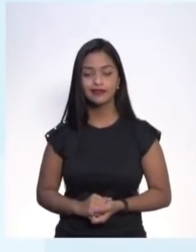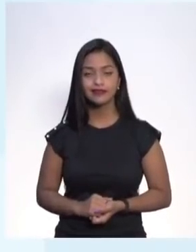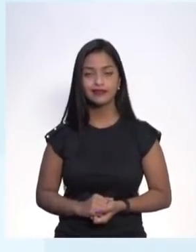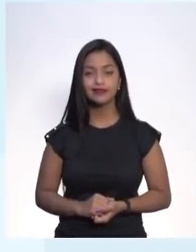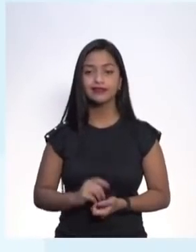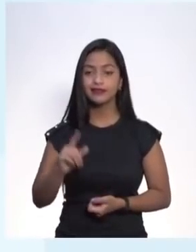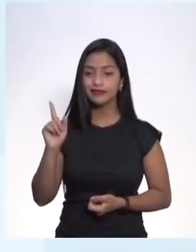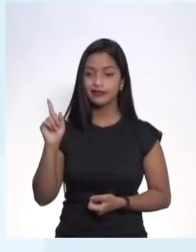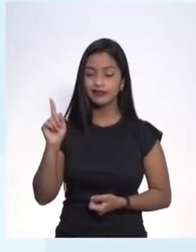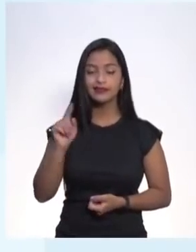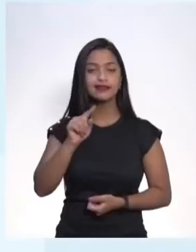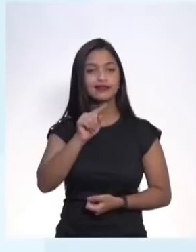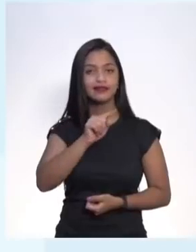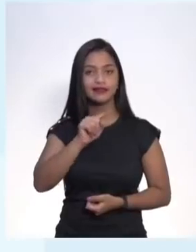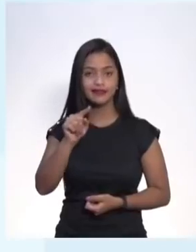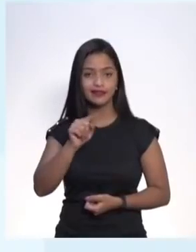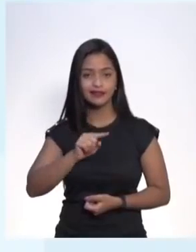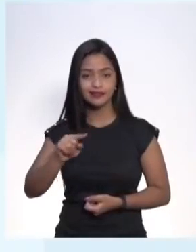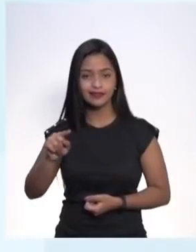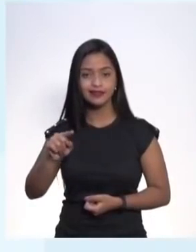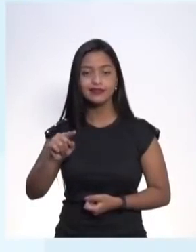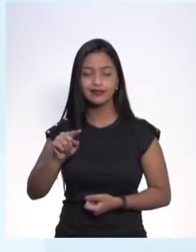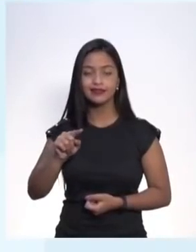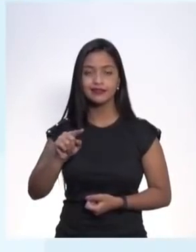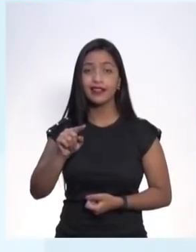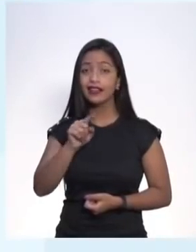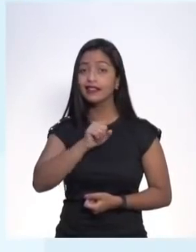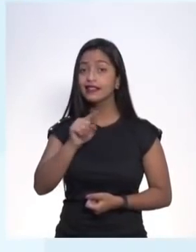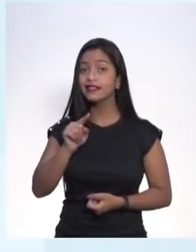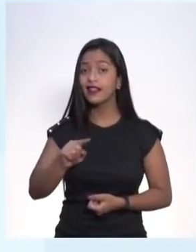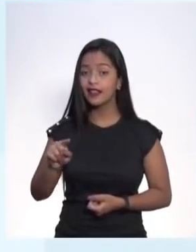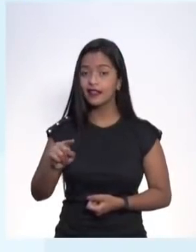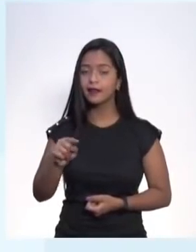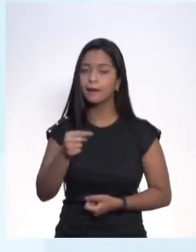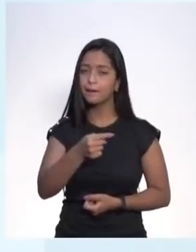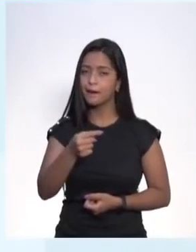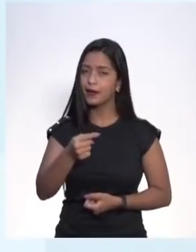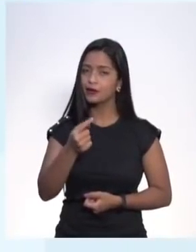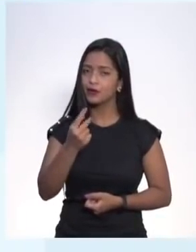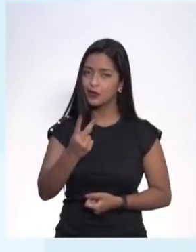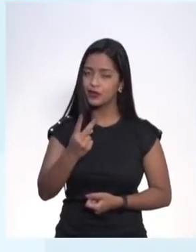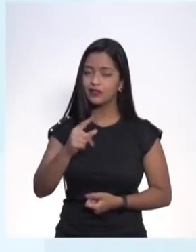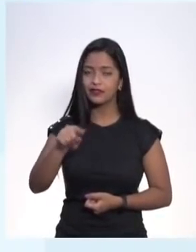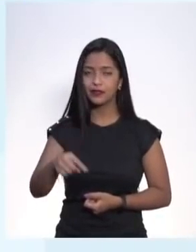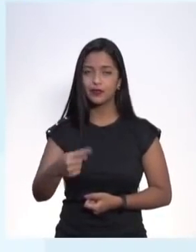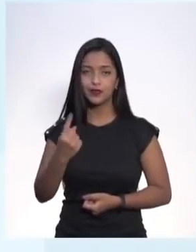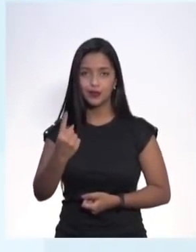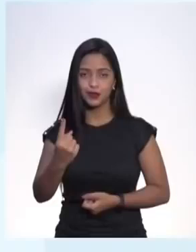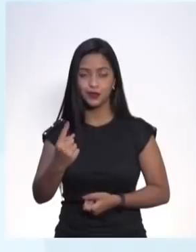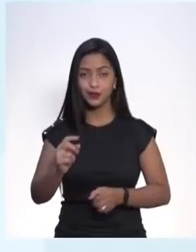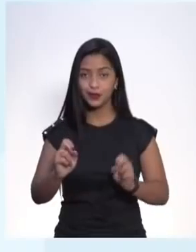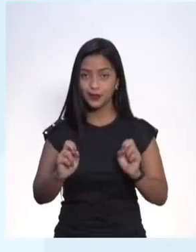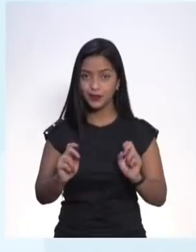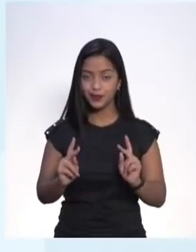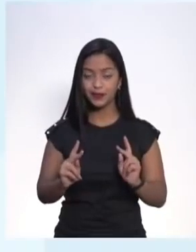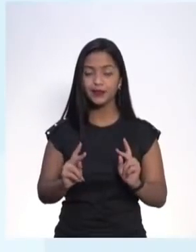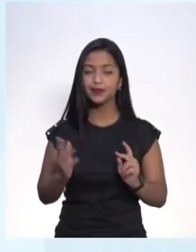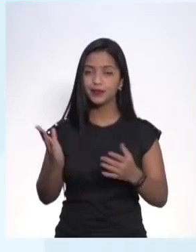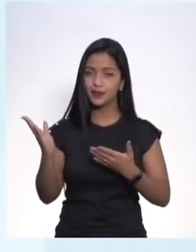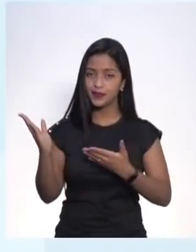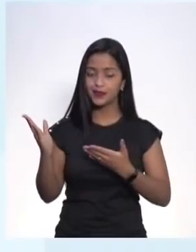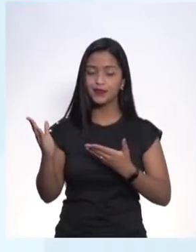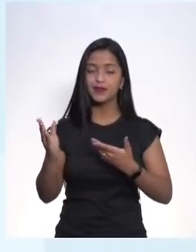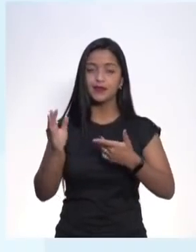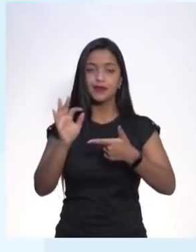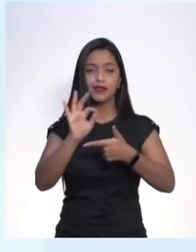meu Z. Ele, por isso que está aqui, ó, 2 negativo e 1 positivo aí. É no caso o vértice, no caso o polígono aí,